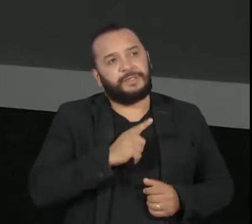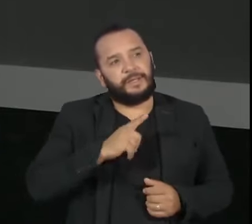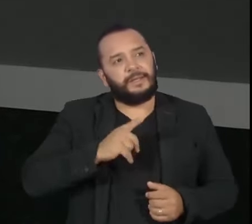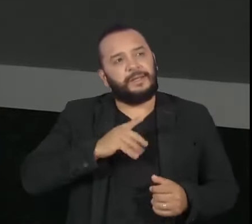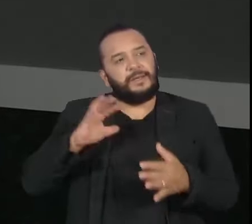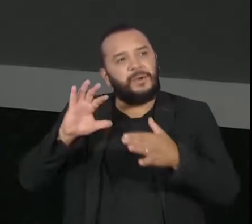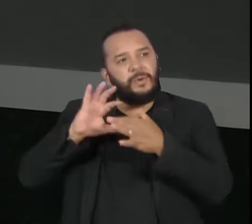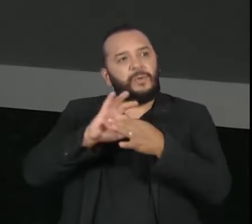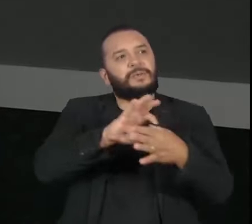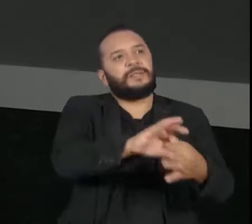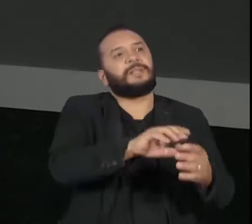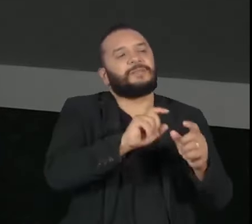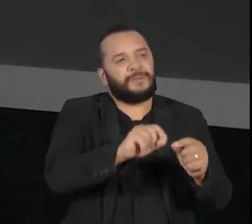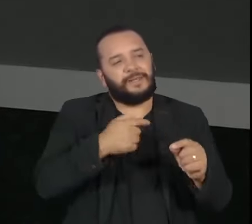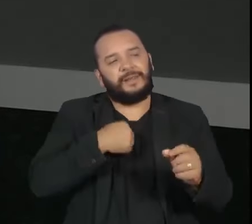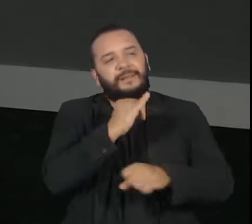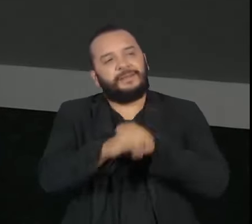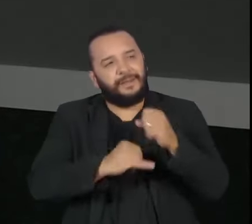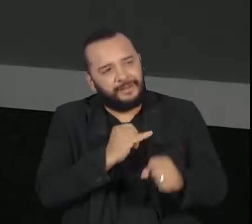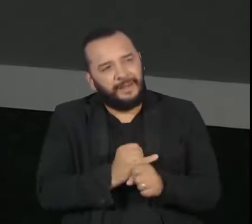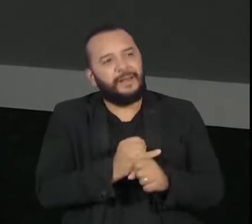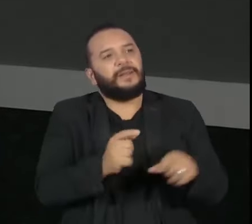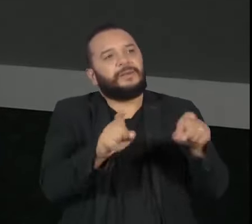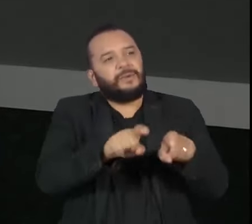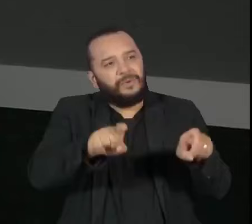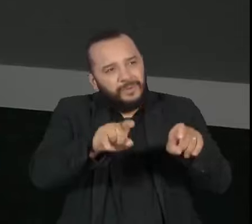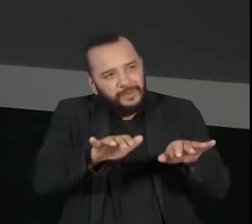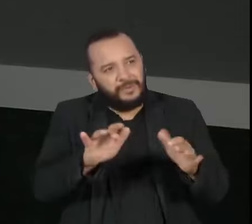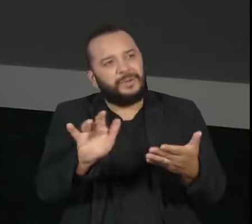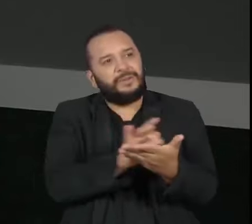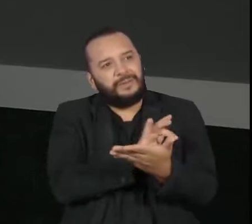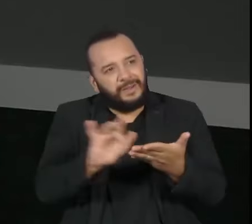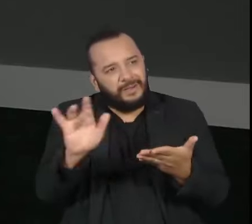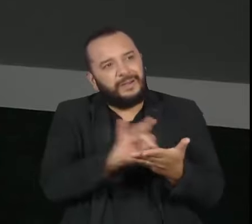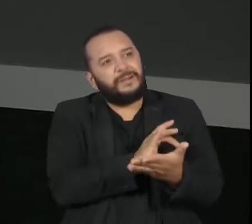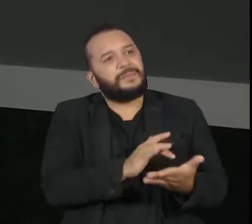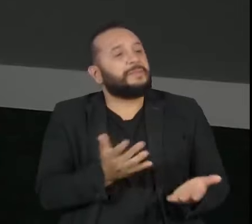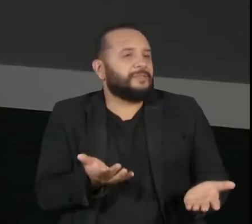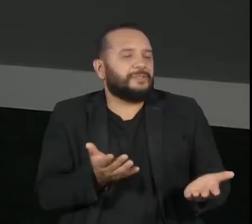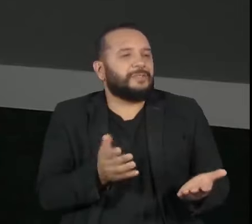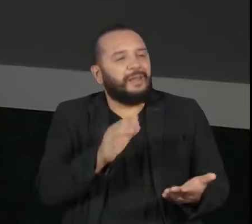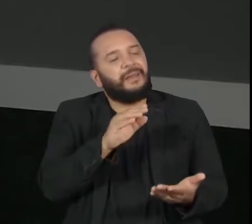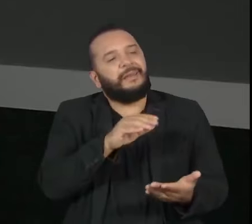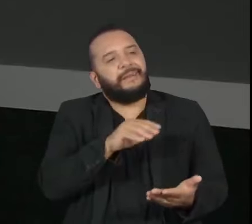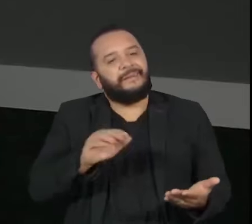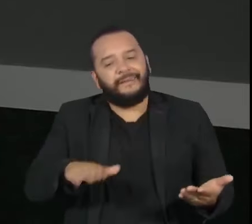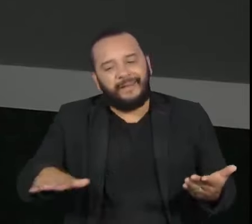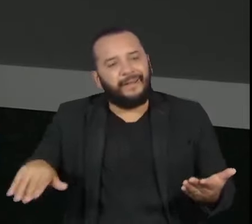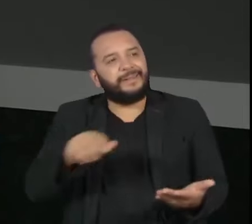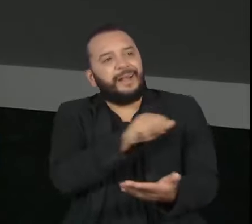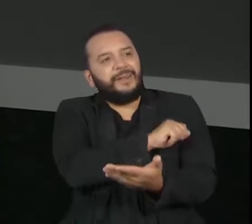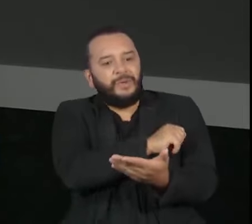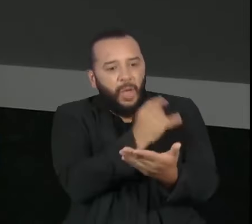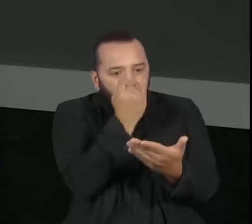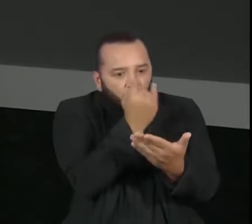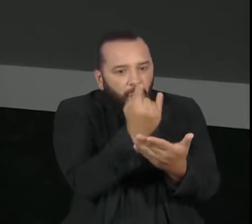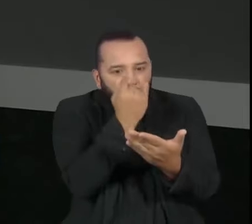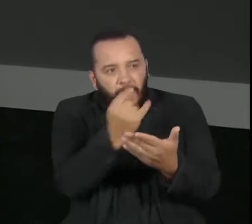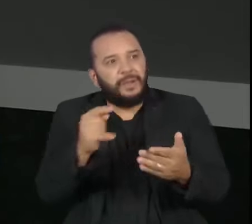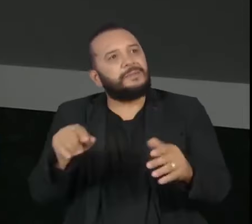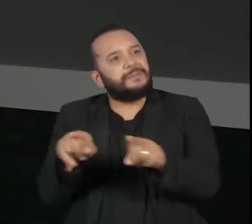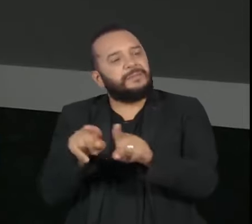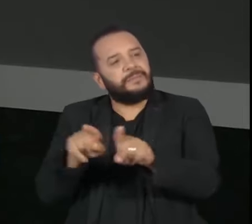contexto digital e isso atrai muito a atenção das crianças, né? Dos estudantes. Como é que